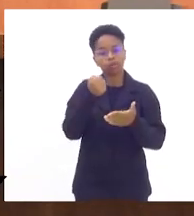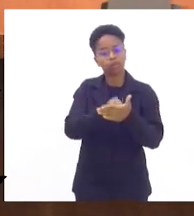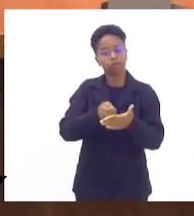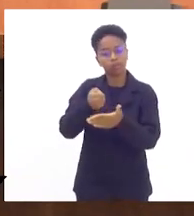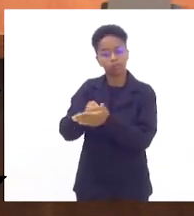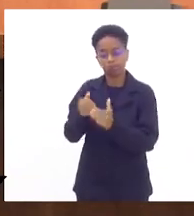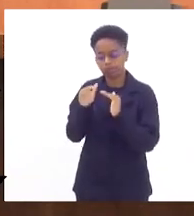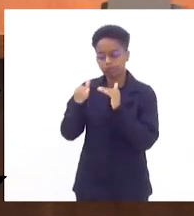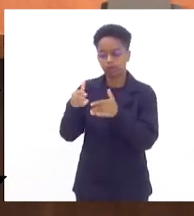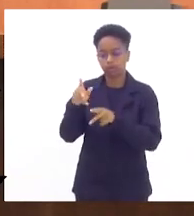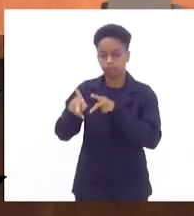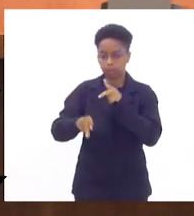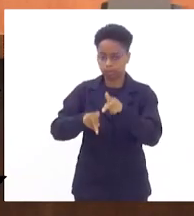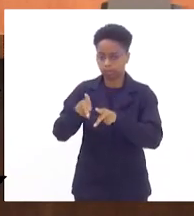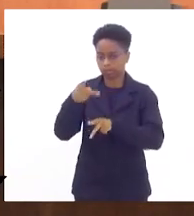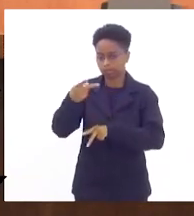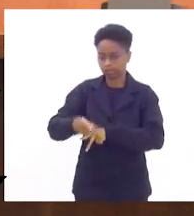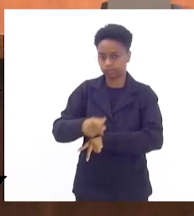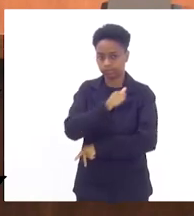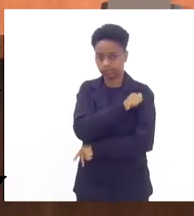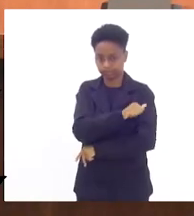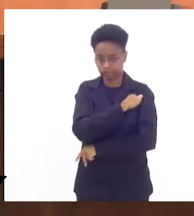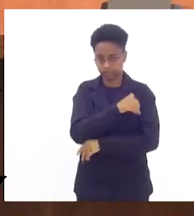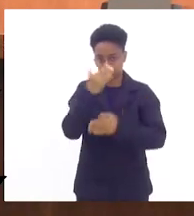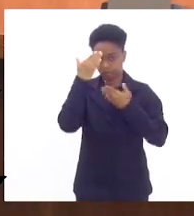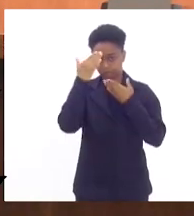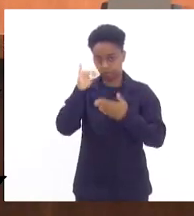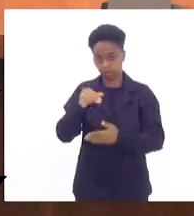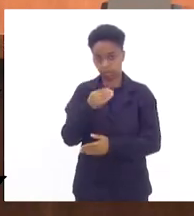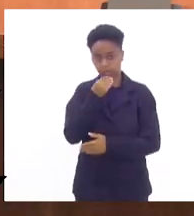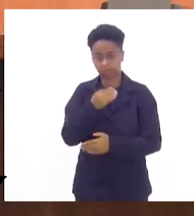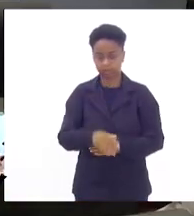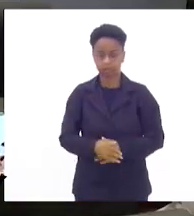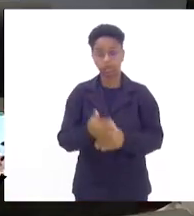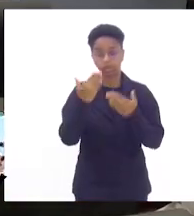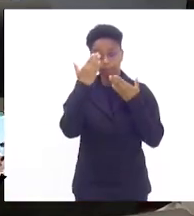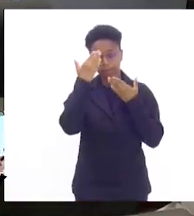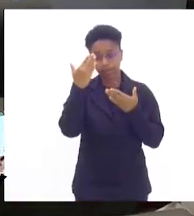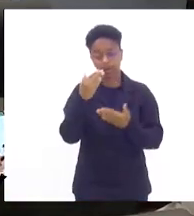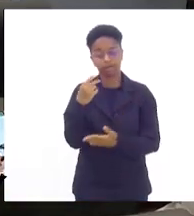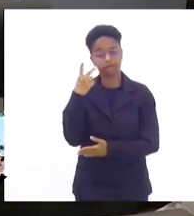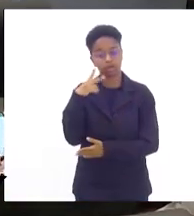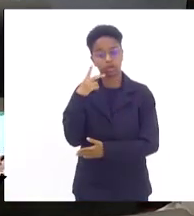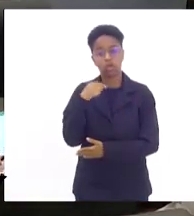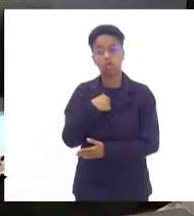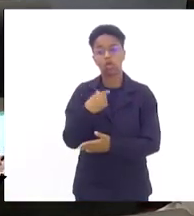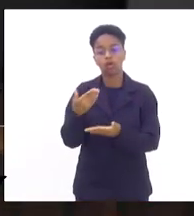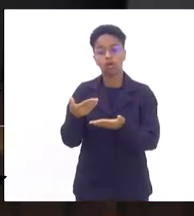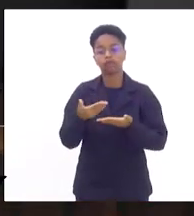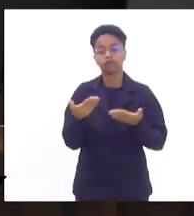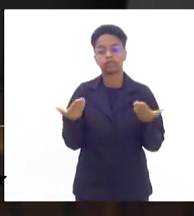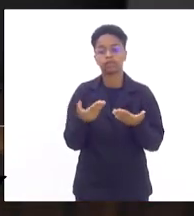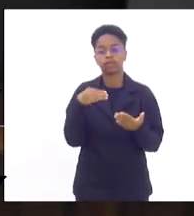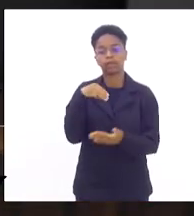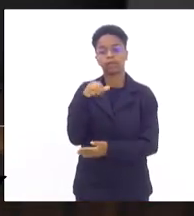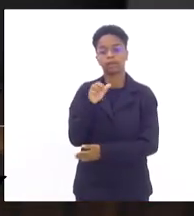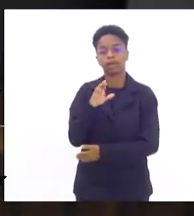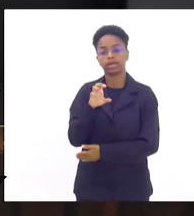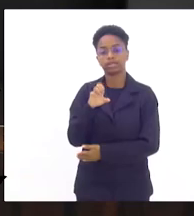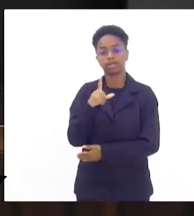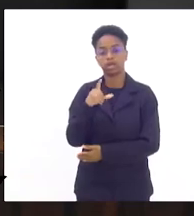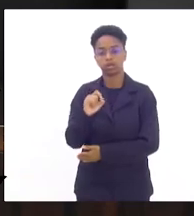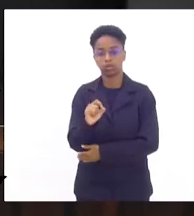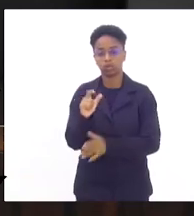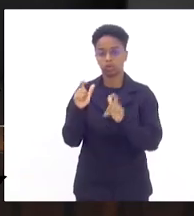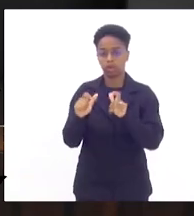pelo povo do nosso estado. Muito obrigado pela oportunidade. Obrigado, vereador. Convido agora o vereador Marcelo Mansur, de